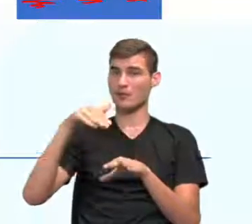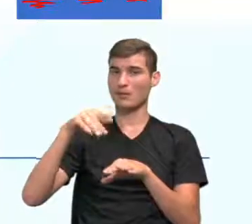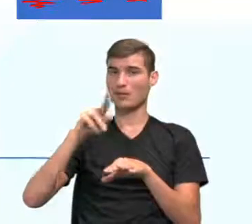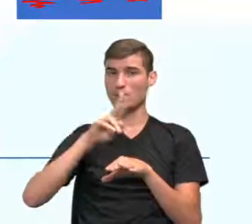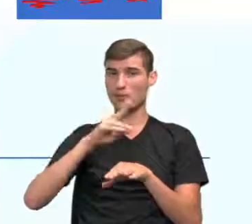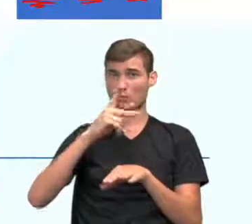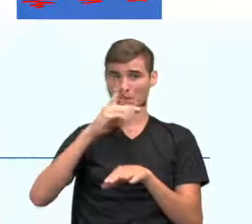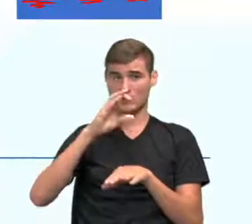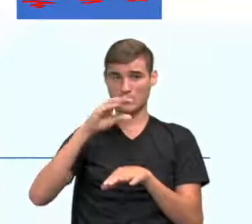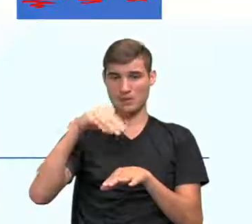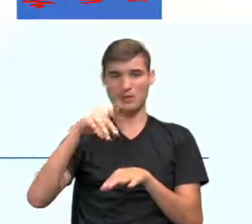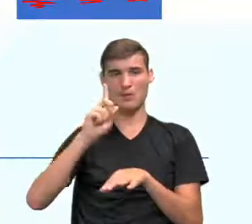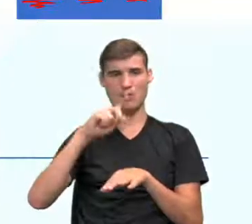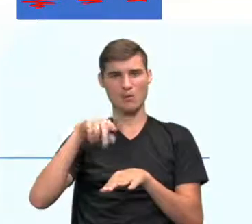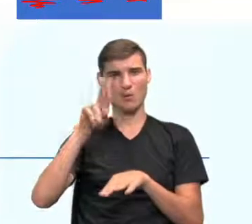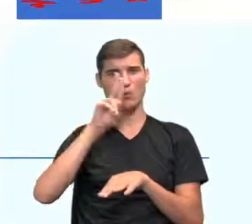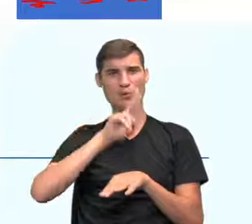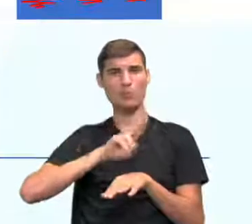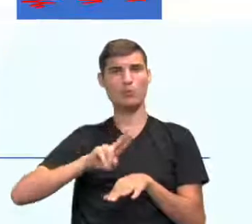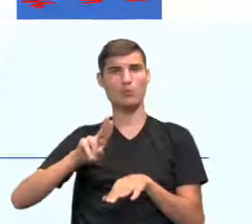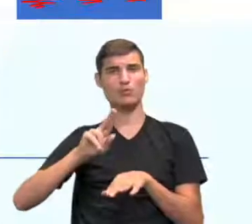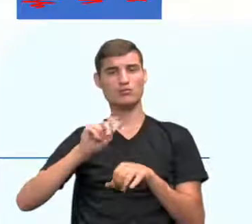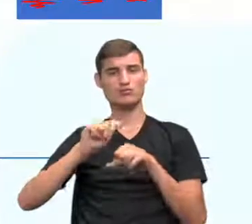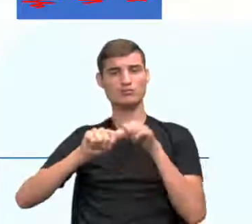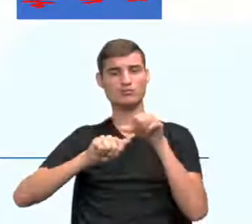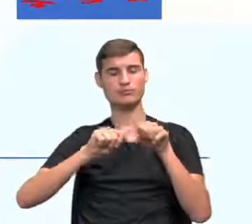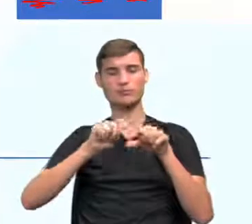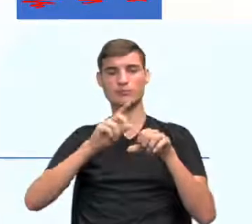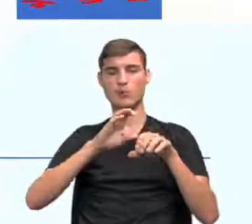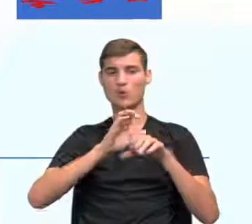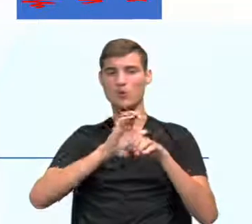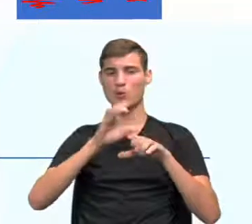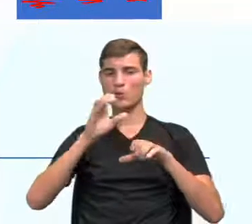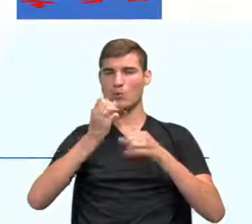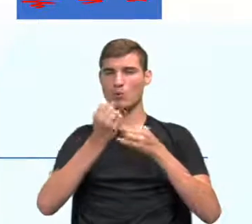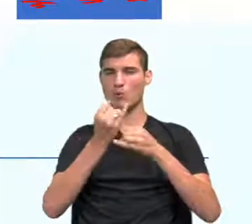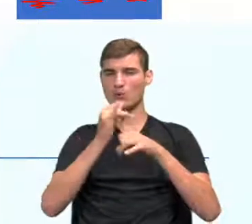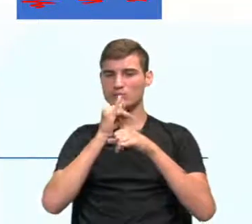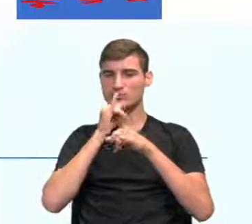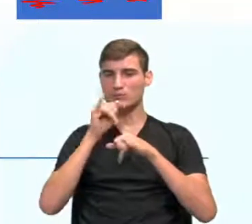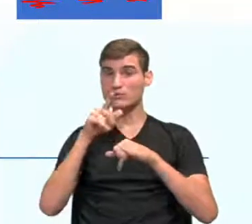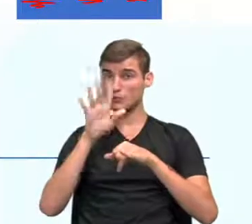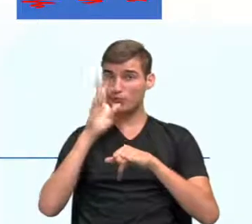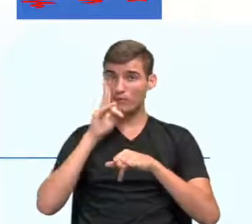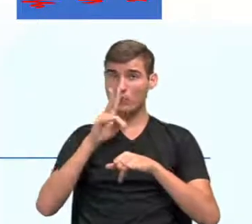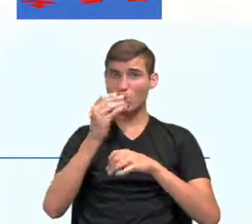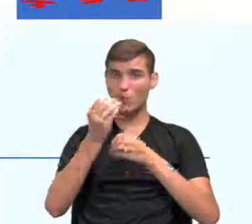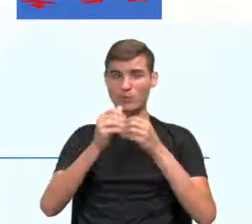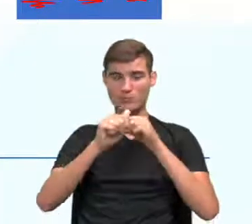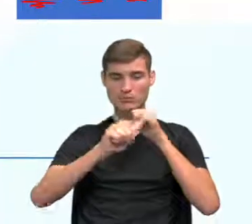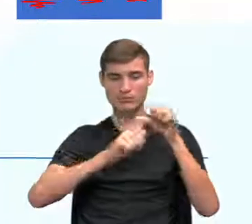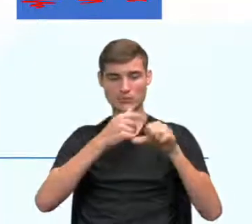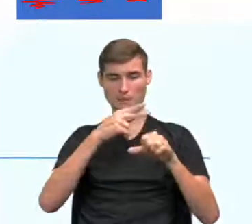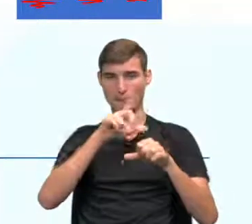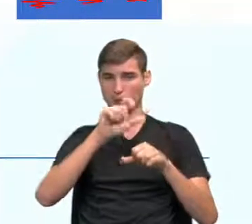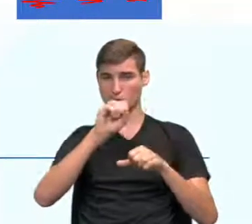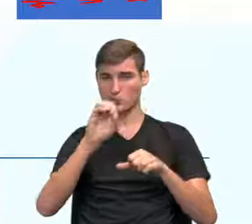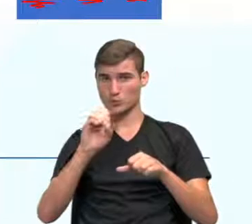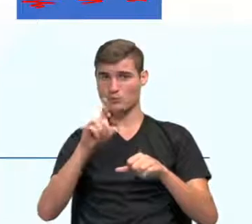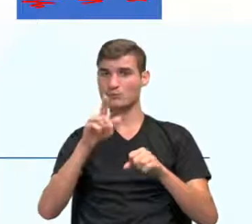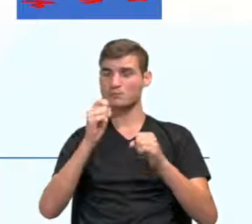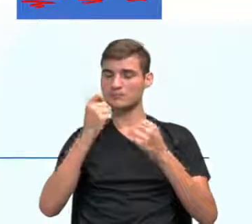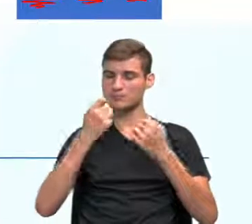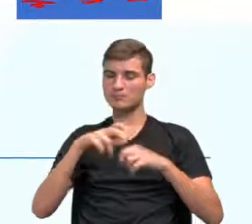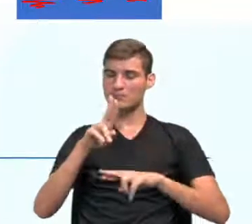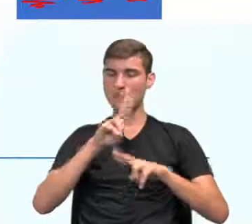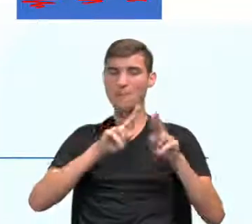muito utilizada. Modulação por código de pulso. Você viu como fazer uma modulação por código de pulso. Primeiro você tem